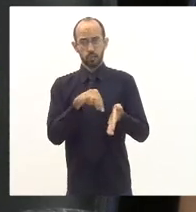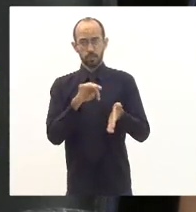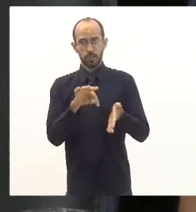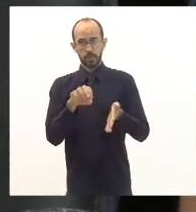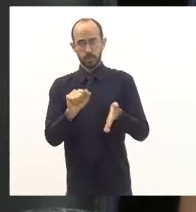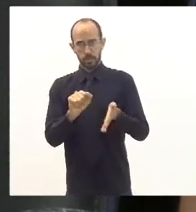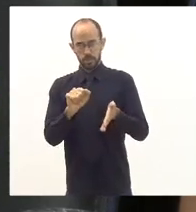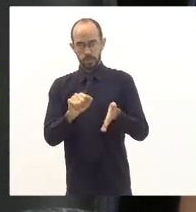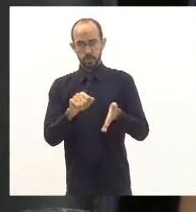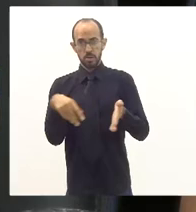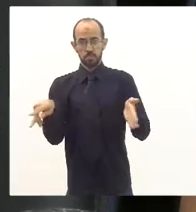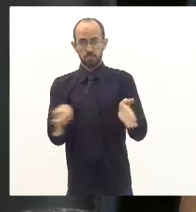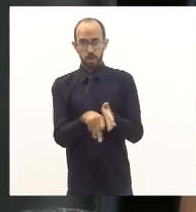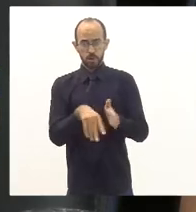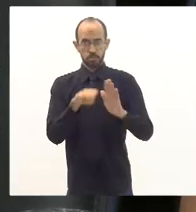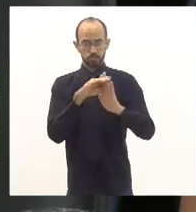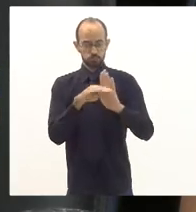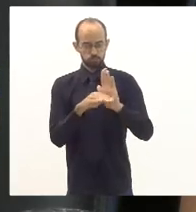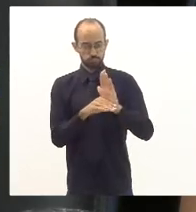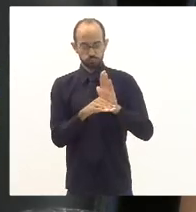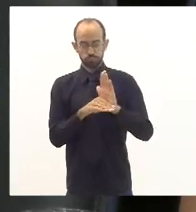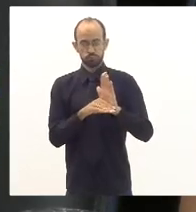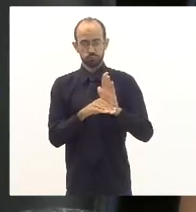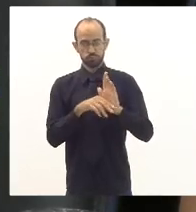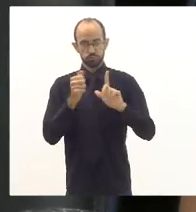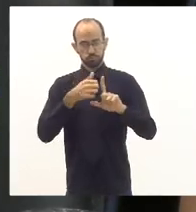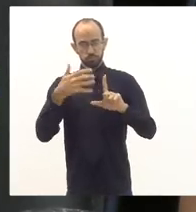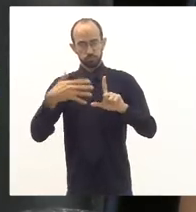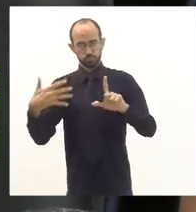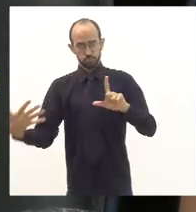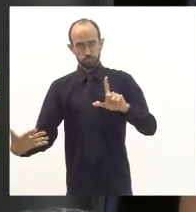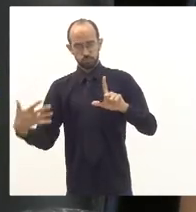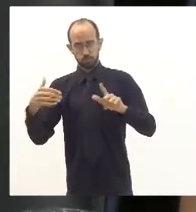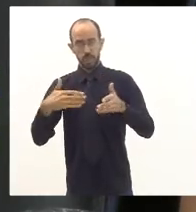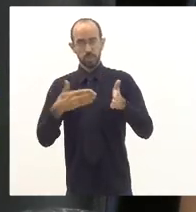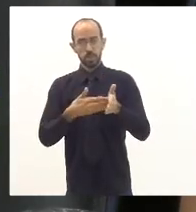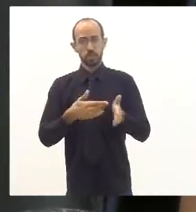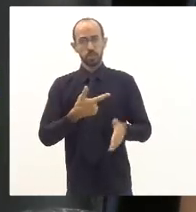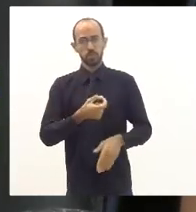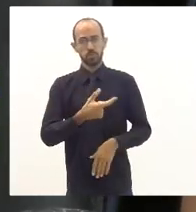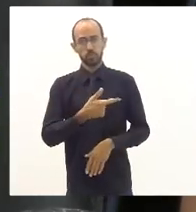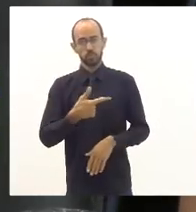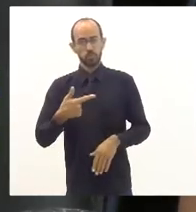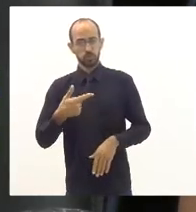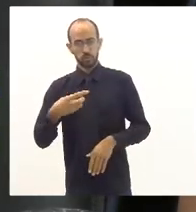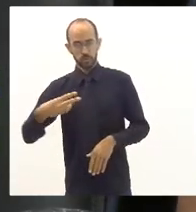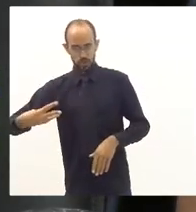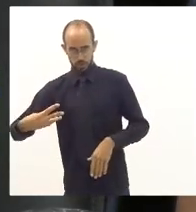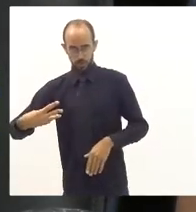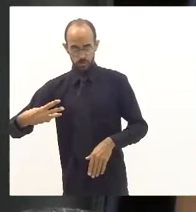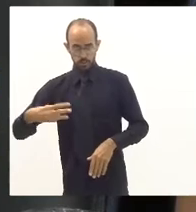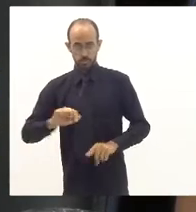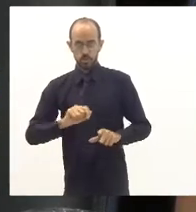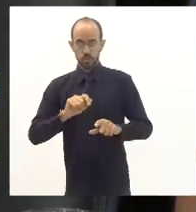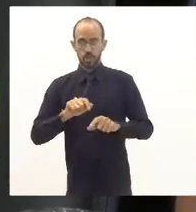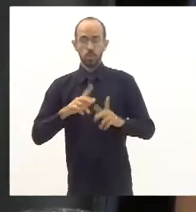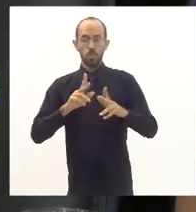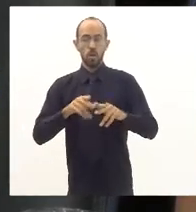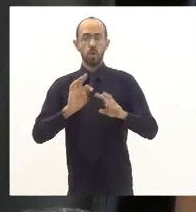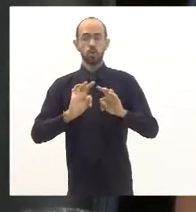Estadual de Saúde LGBT e que deve ser publicado até 2023. Como todos aqui falaram, as